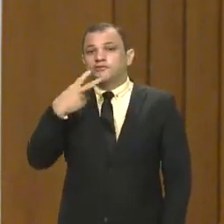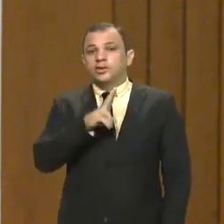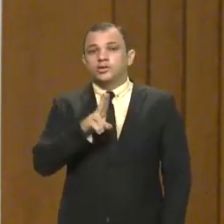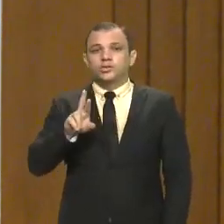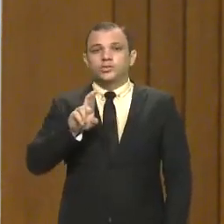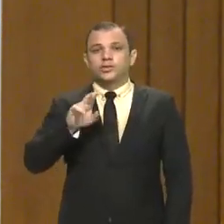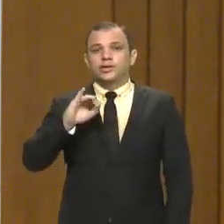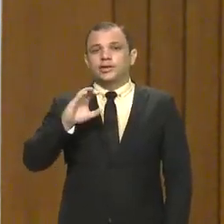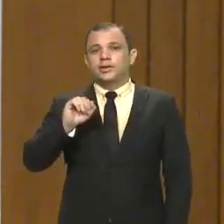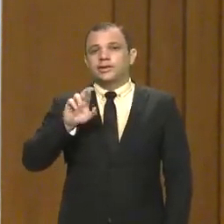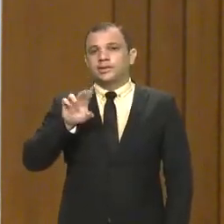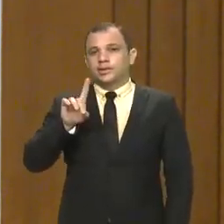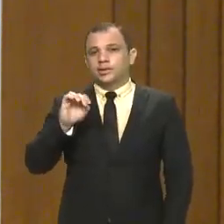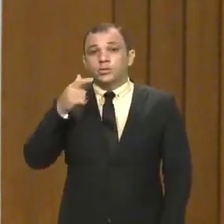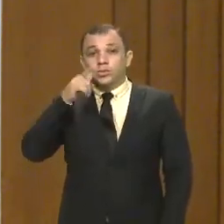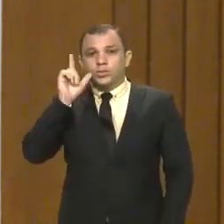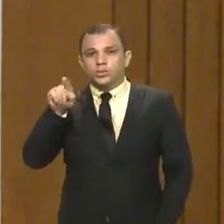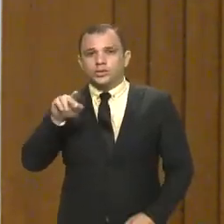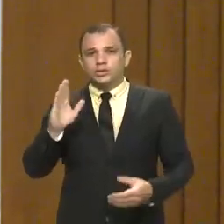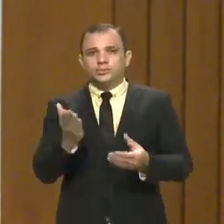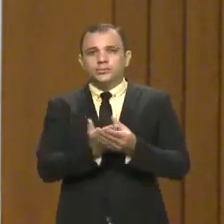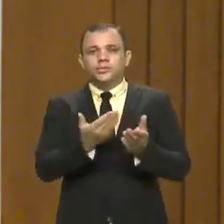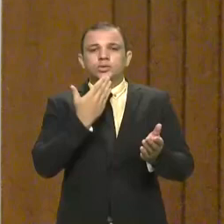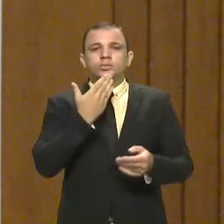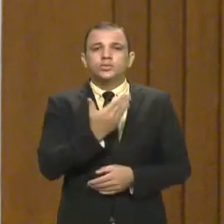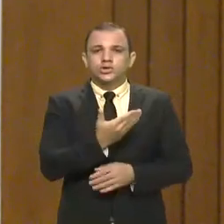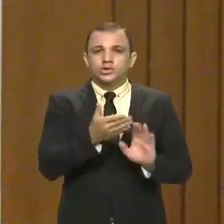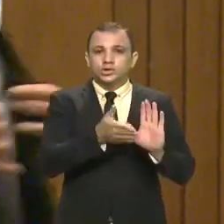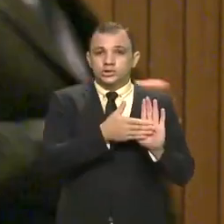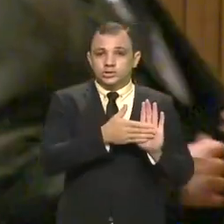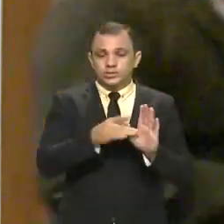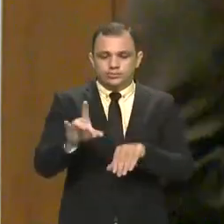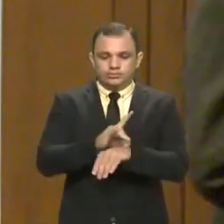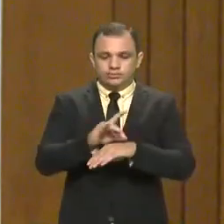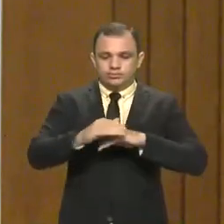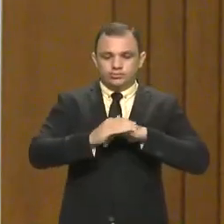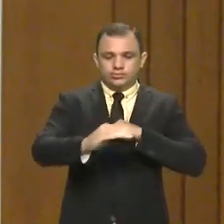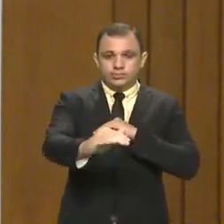indicação para pavimentação asfáltica, para recuperação asfáltica da